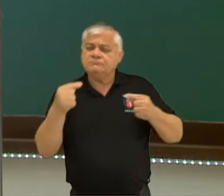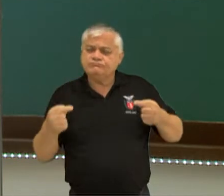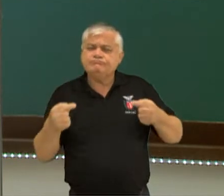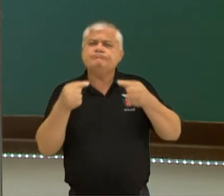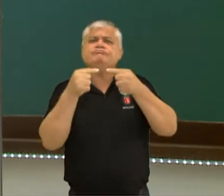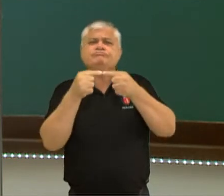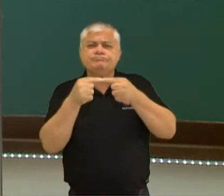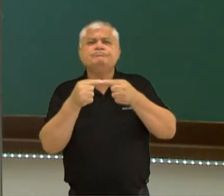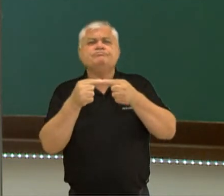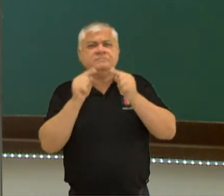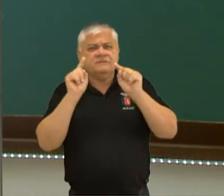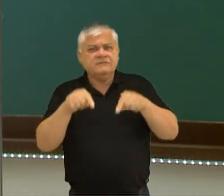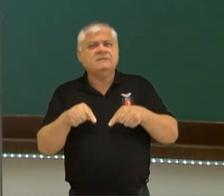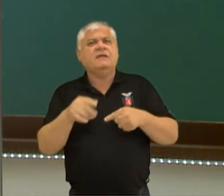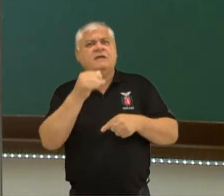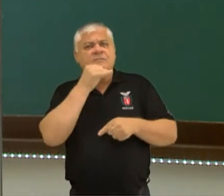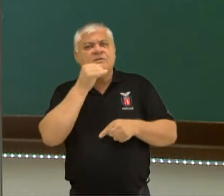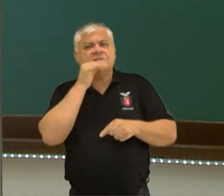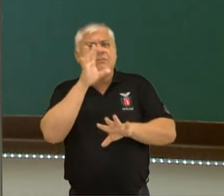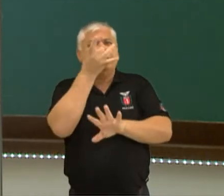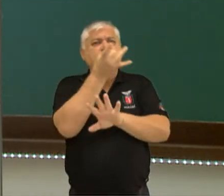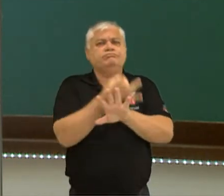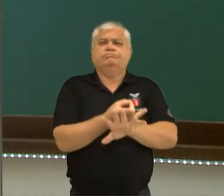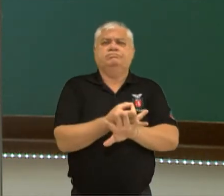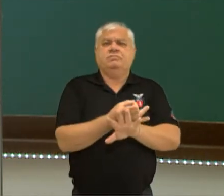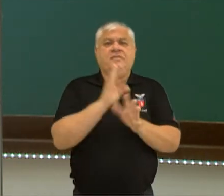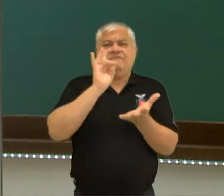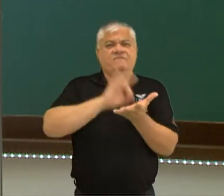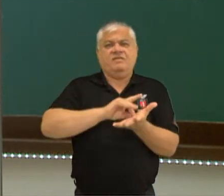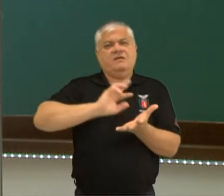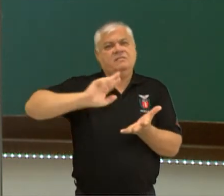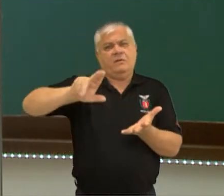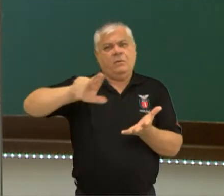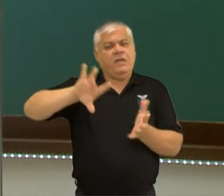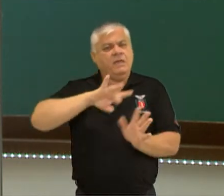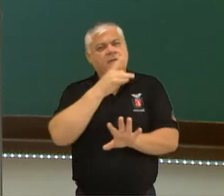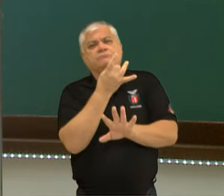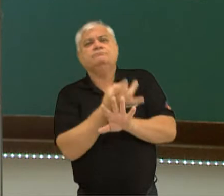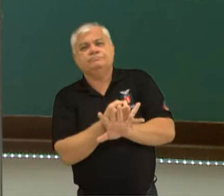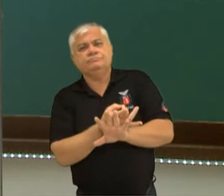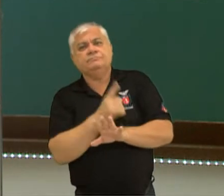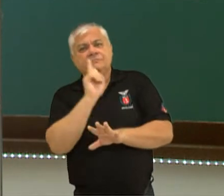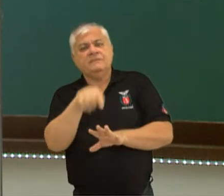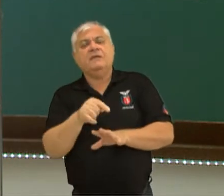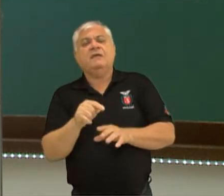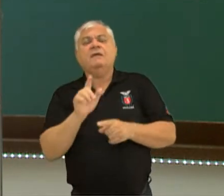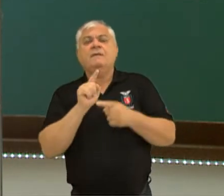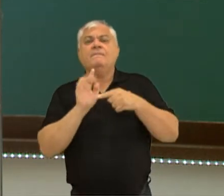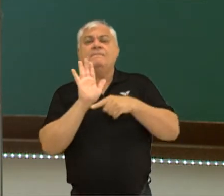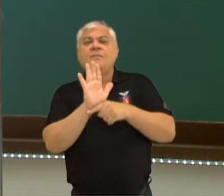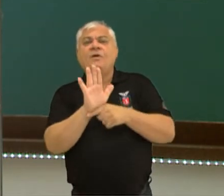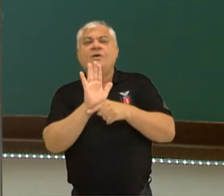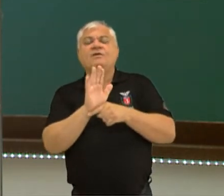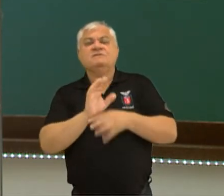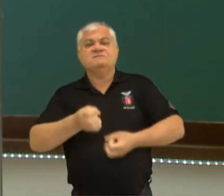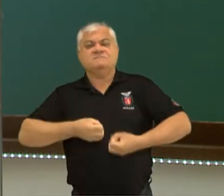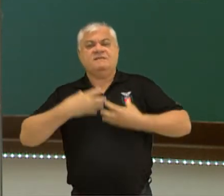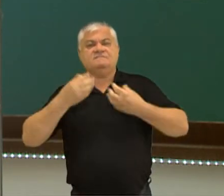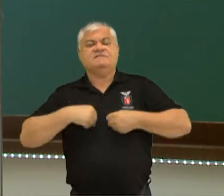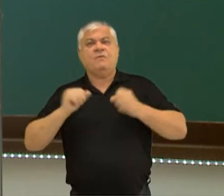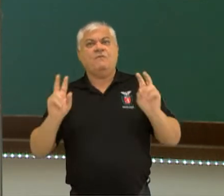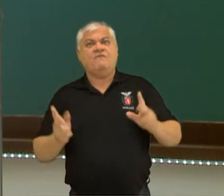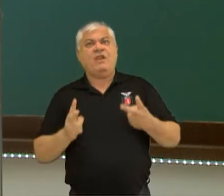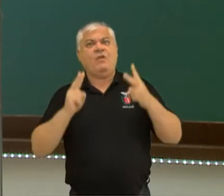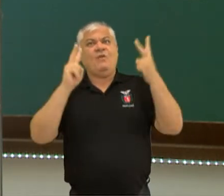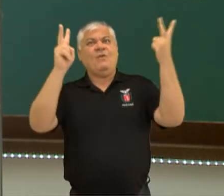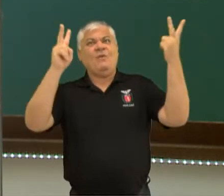no emprego de um sentido figurado da palavra, fora do sentido comum. Isso deixa o texto mais expressivo, mais rico, para